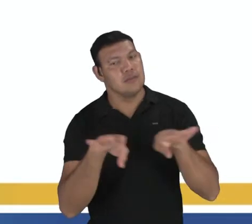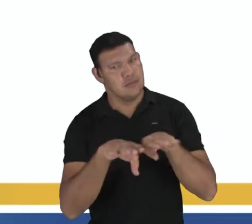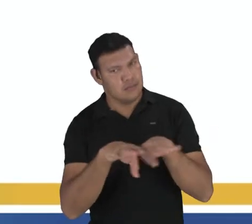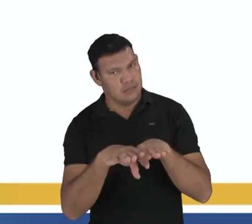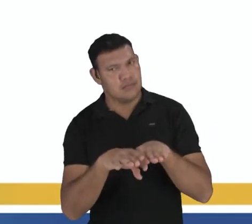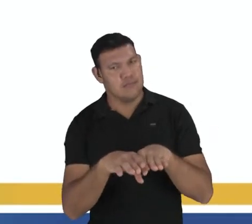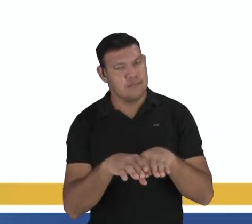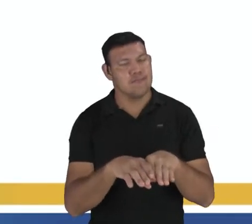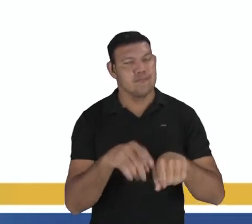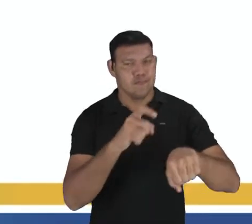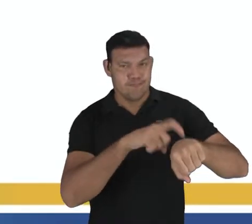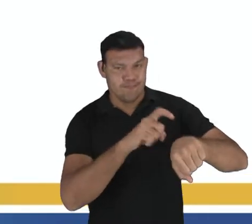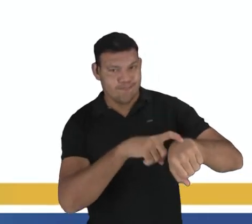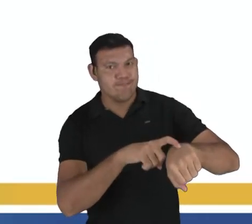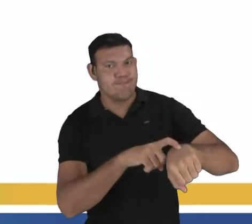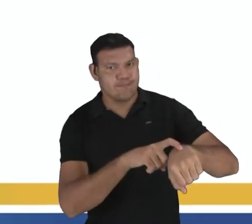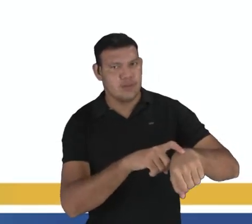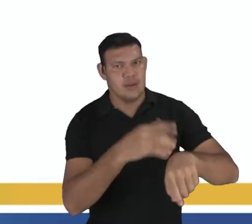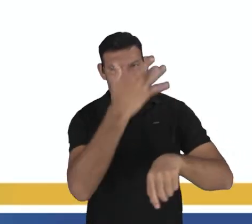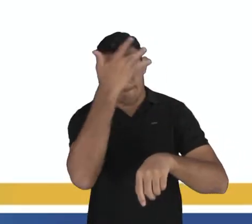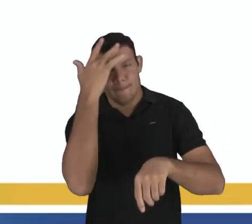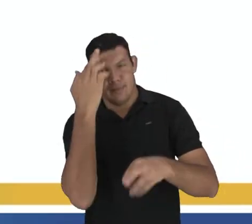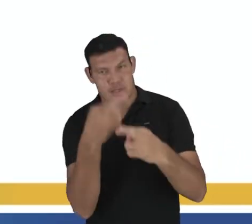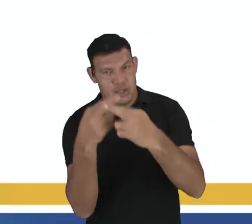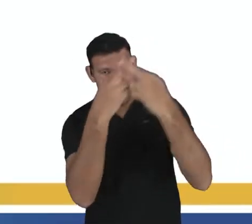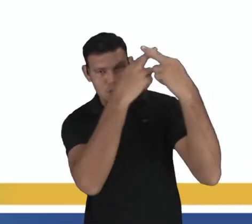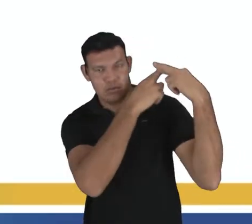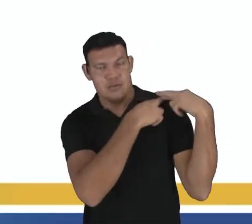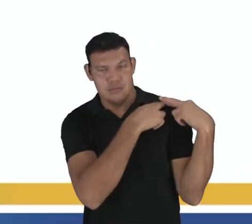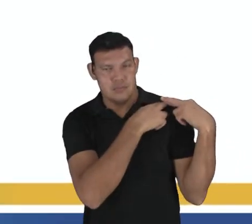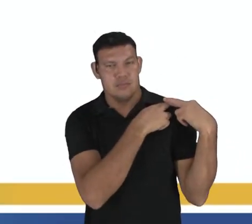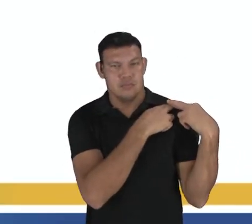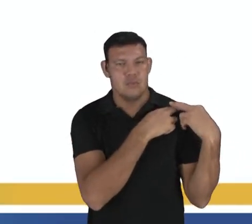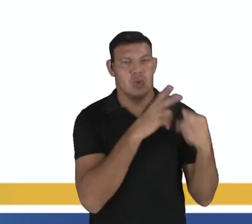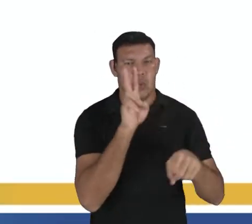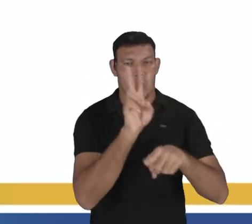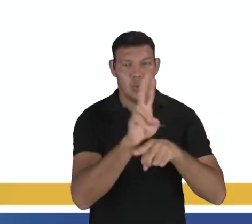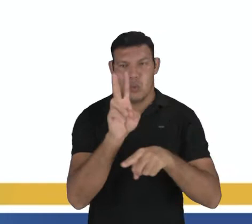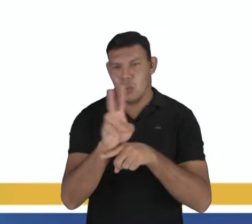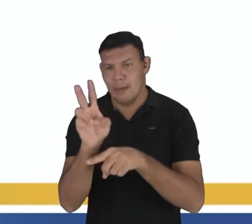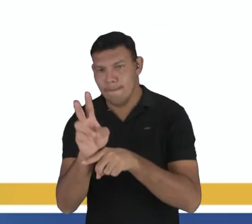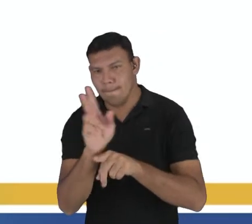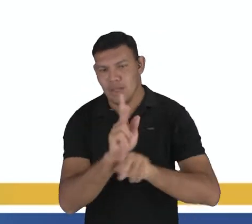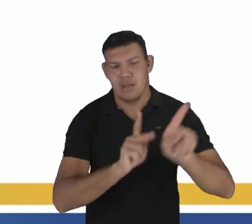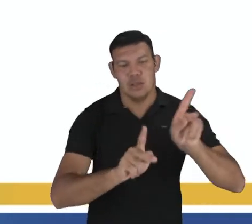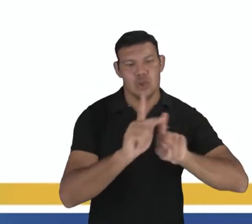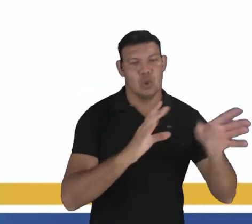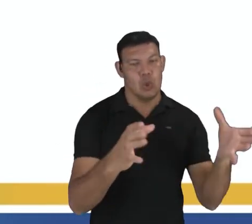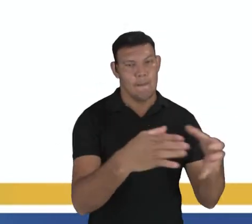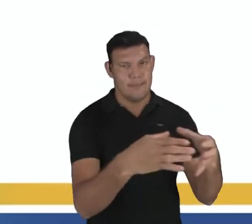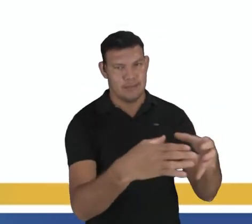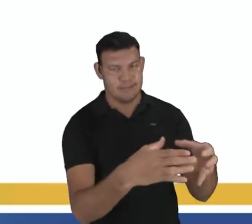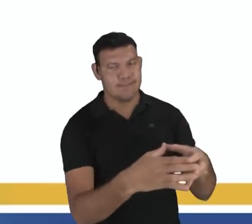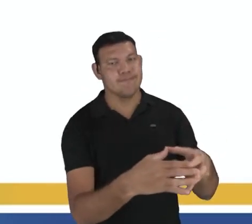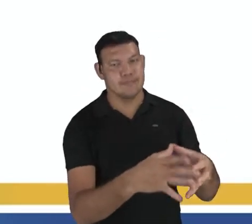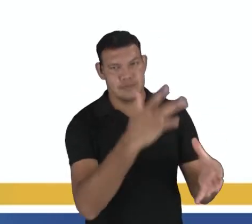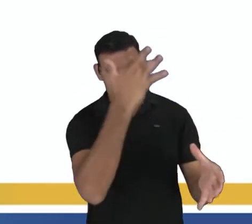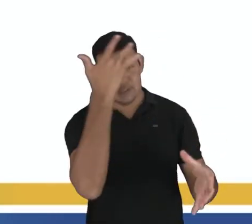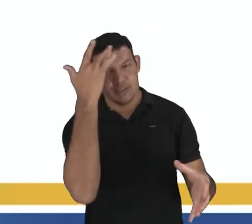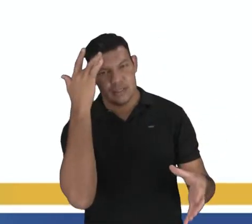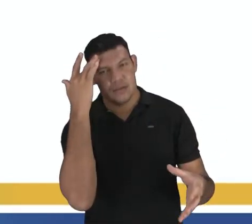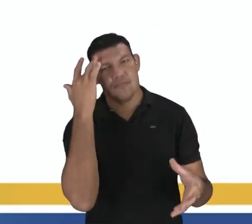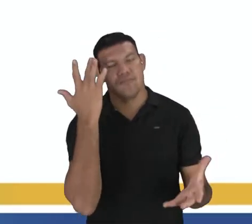momento, algumas pessoas vão ficar responsáveis aí pela guarda, né, do povo, daquela aldeia. E essas pessoas, elas vão tendo